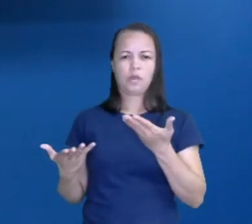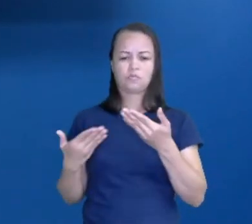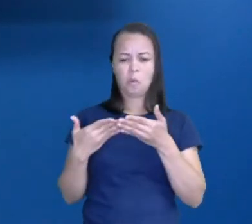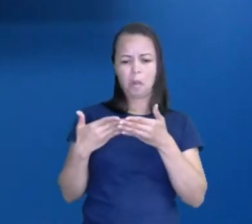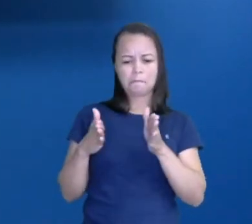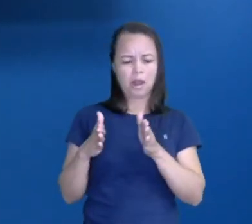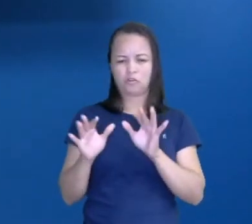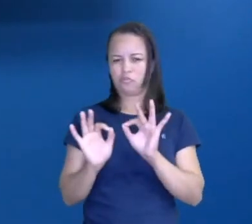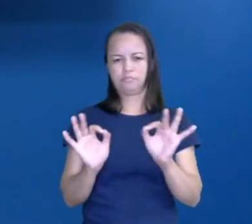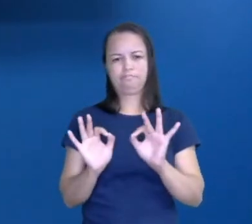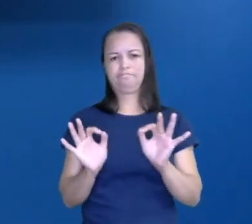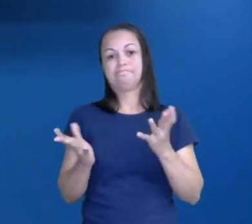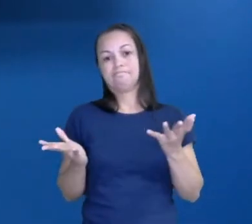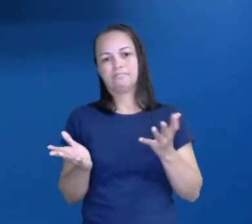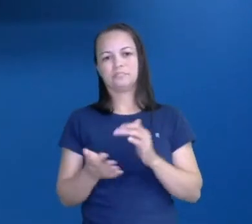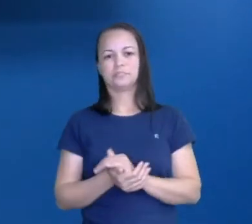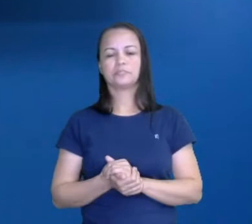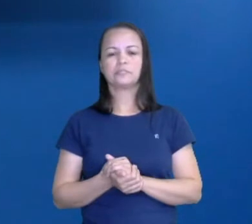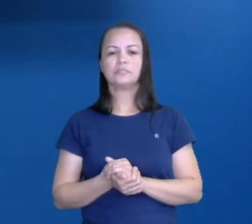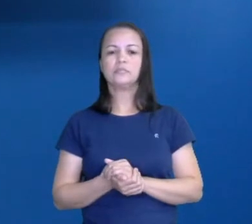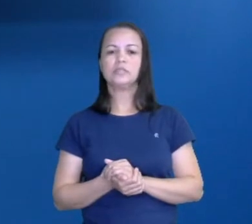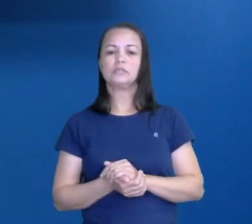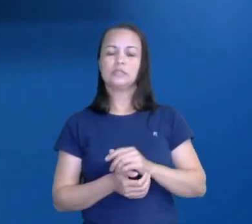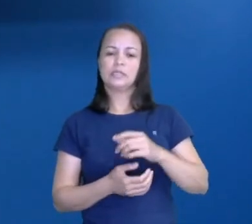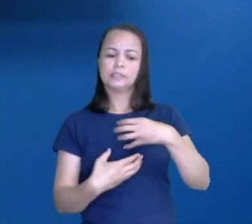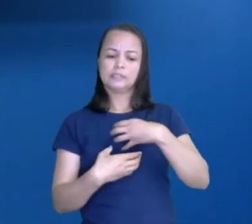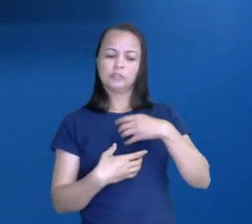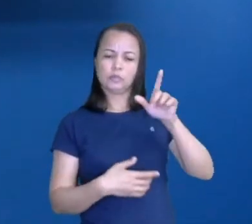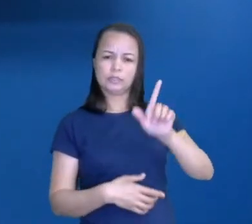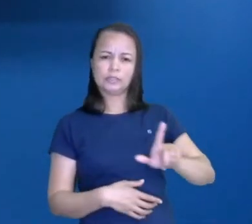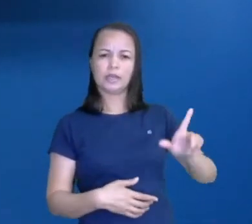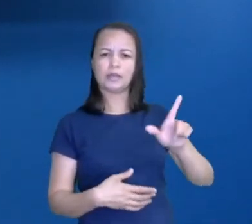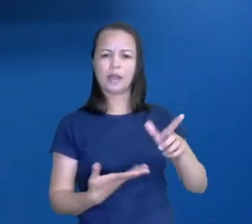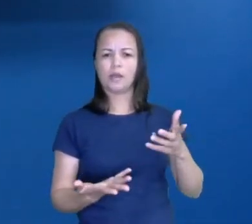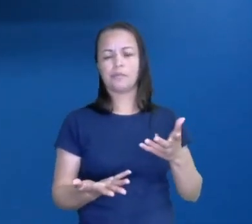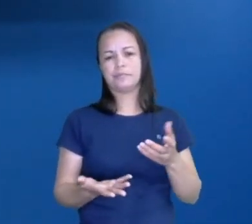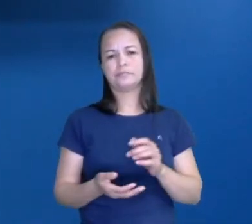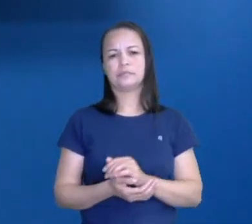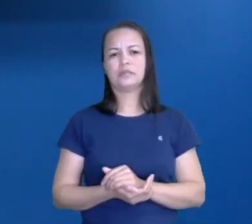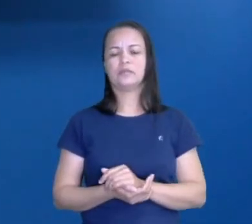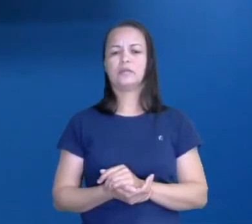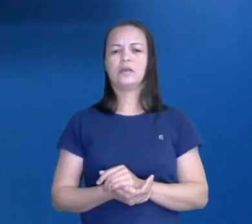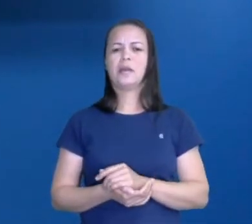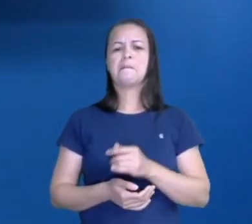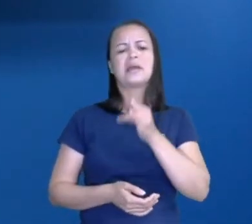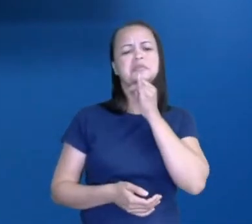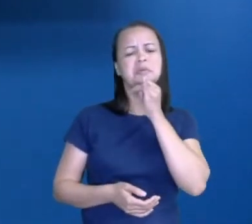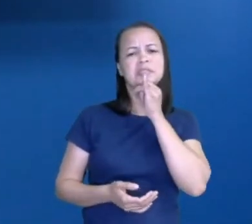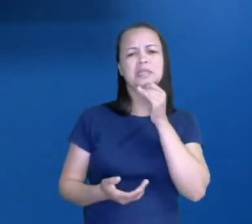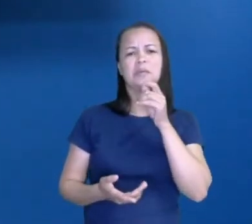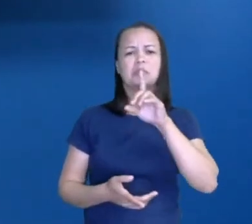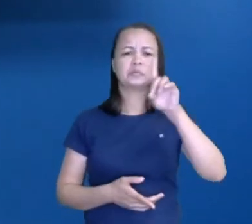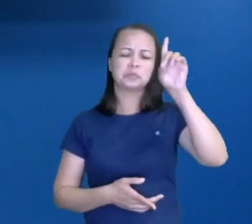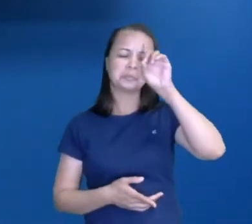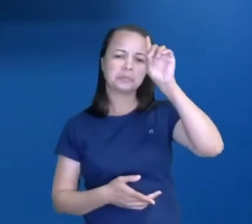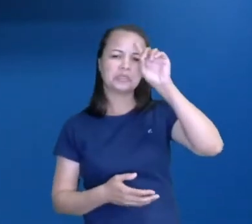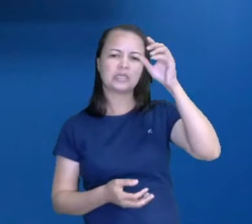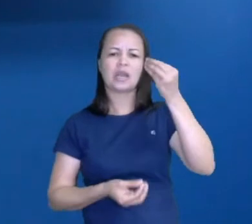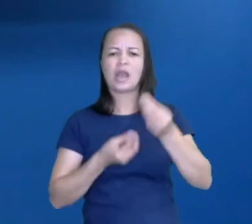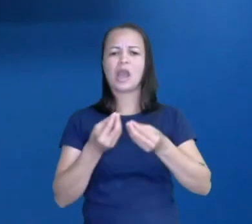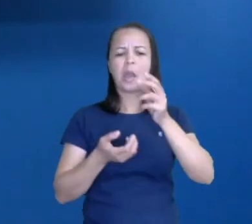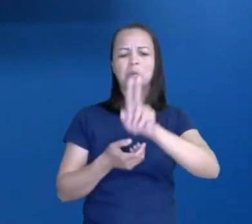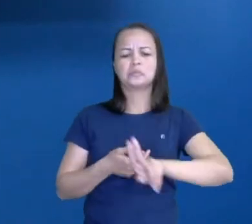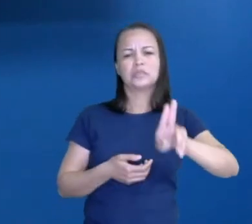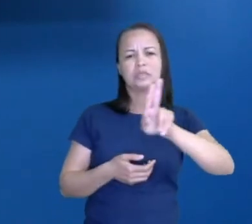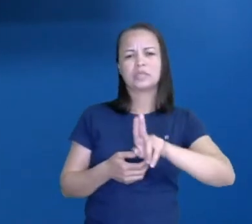brecha para isso. Então, o sentido literal é isso. Mas, professor, Quais os exemplos do dia a dia em que é